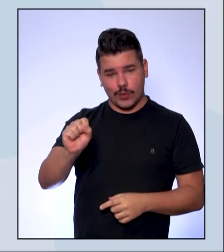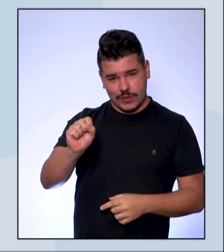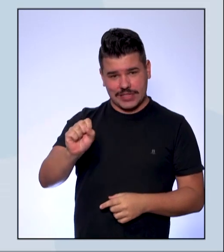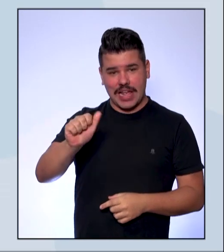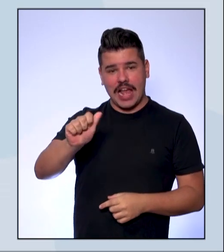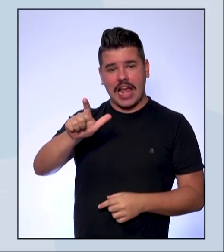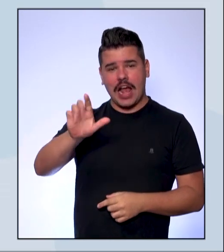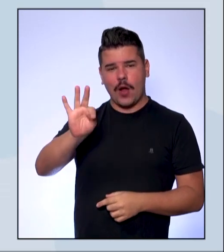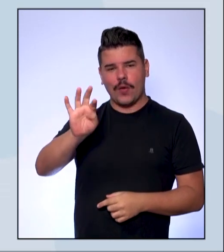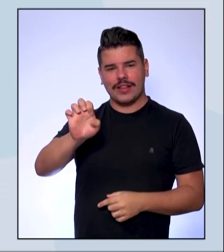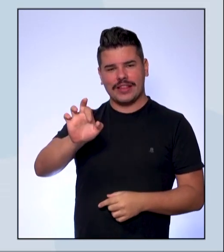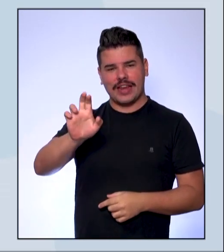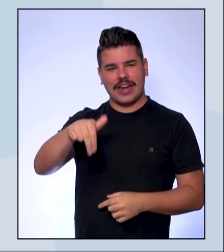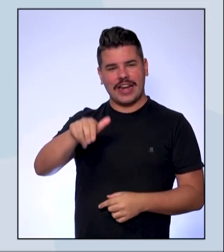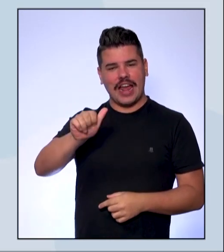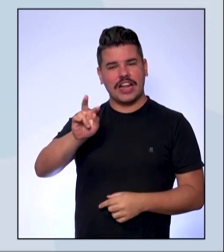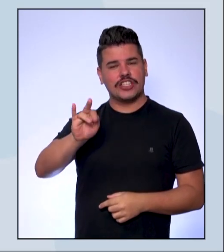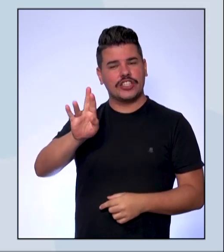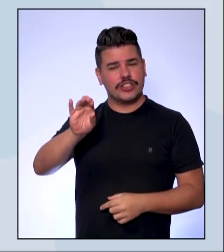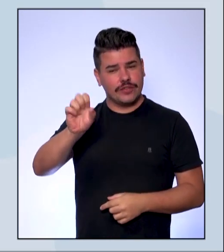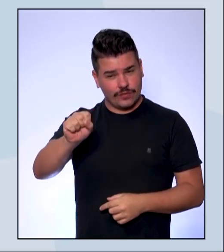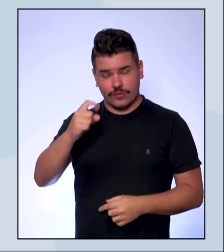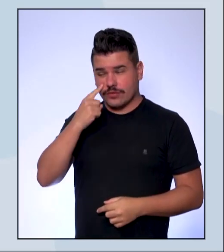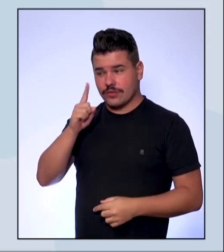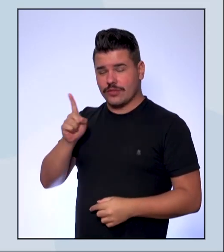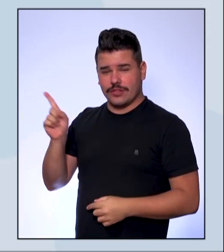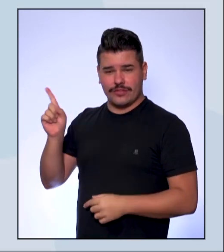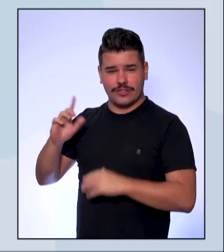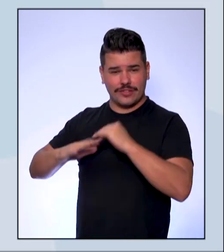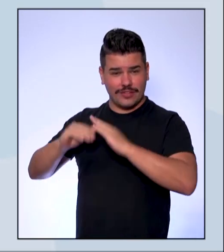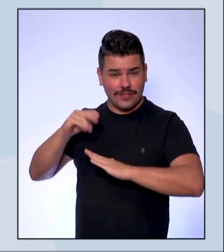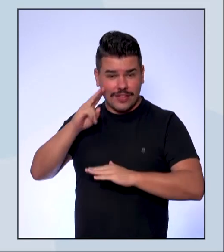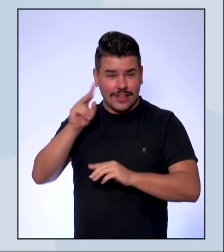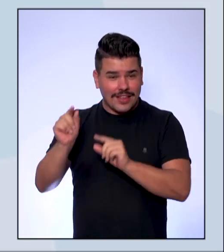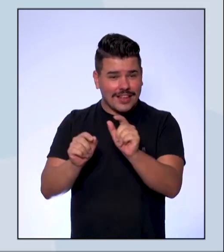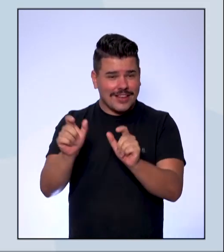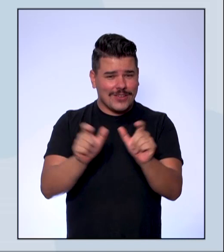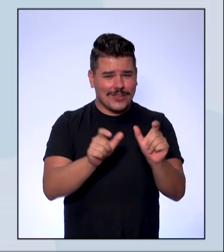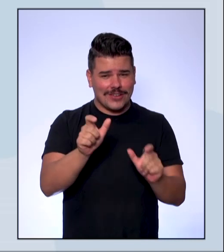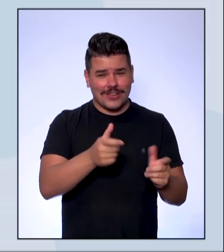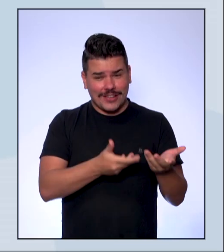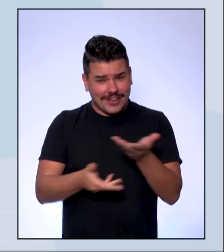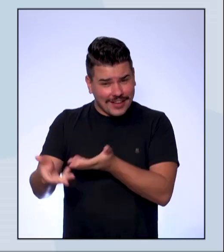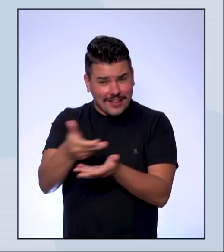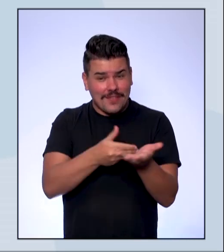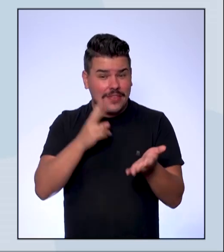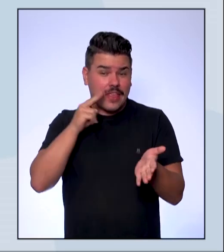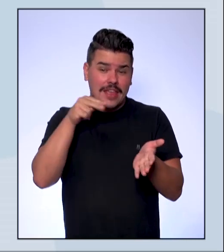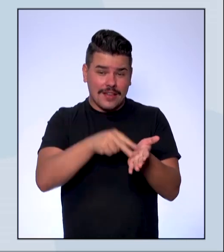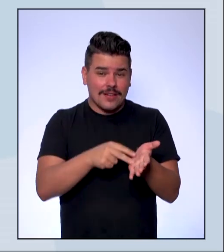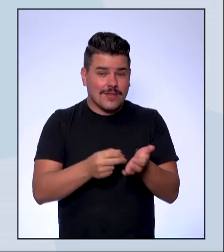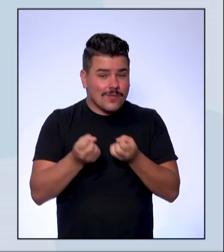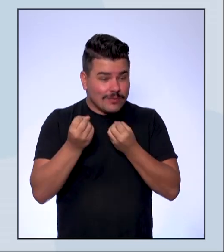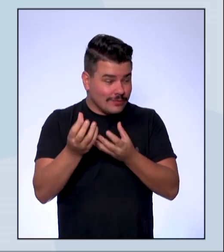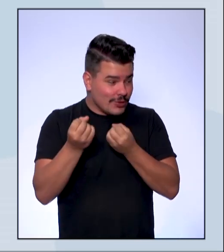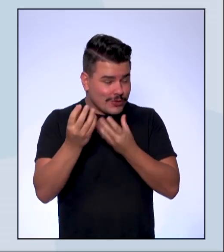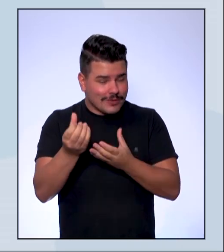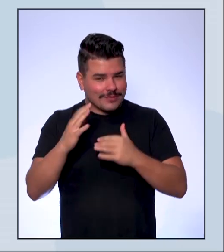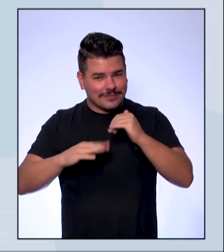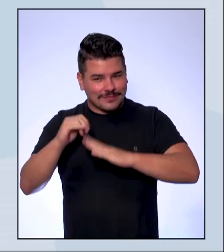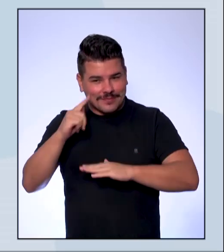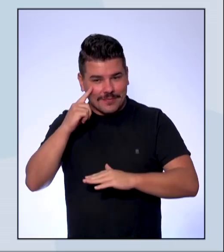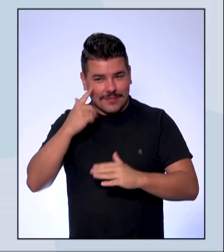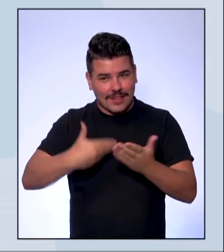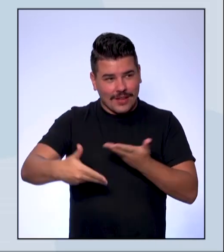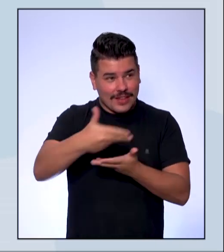que é quando uma notícia ela é colocada a partir de um ponto de vista, tá? Então, essas notícias, esses fatos alternativos,